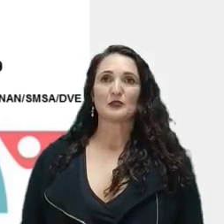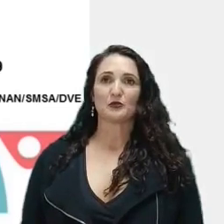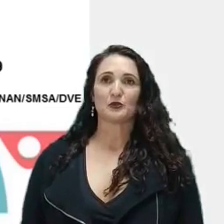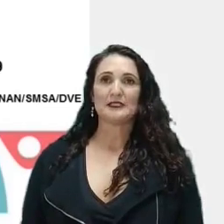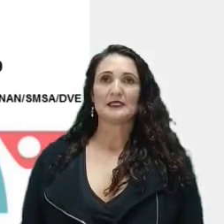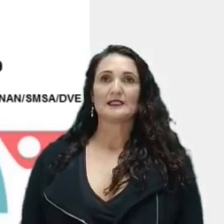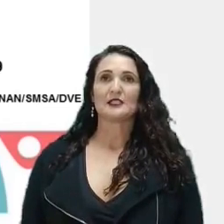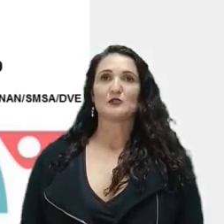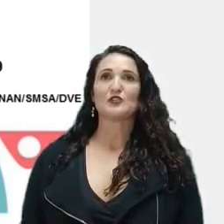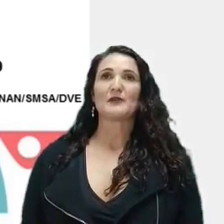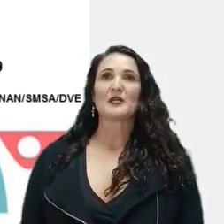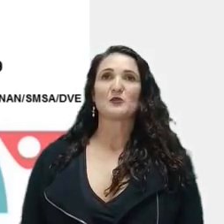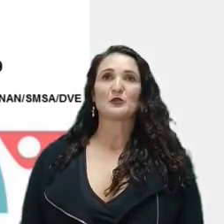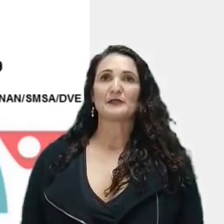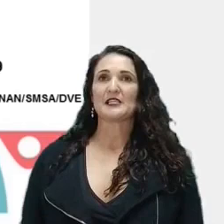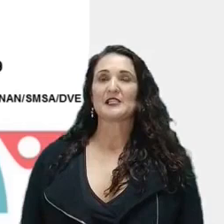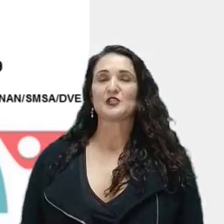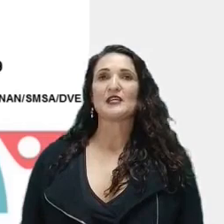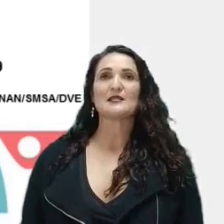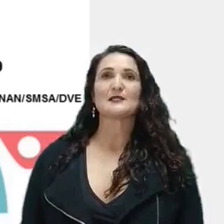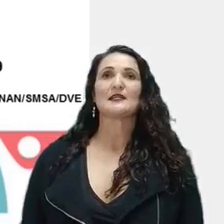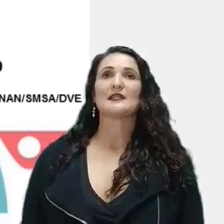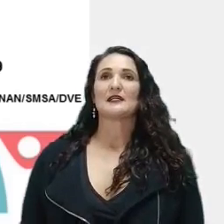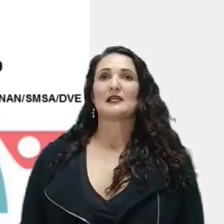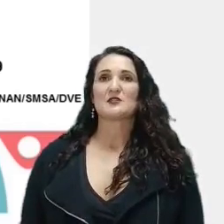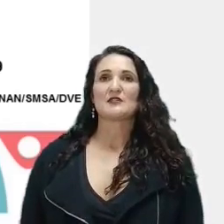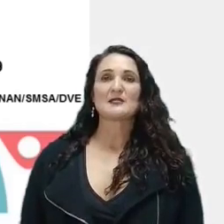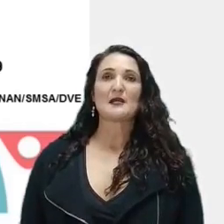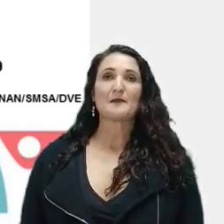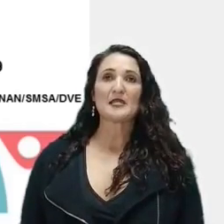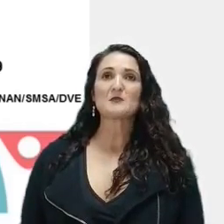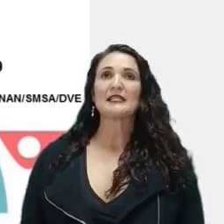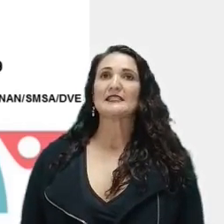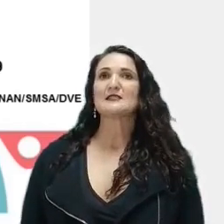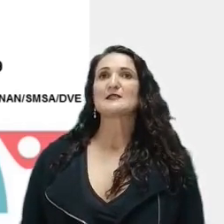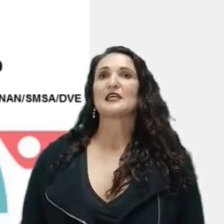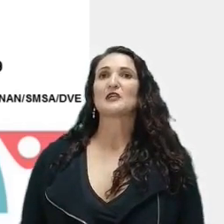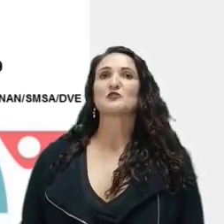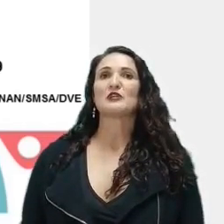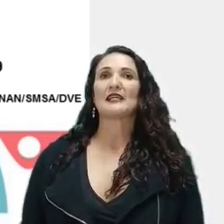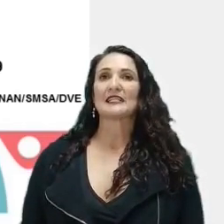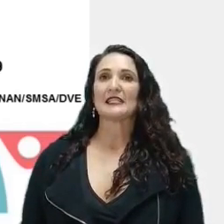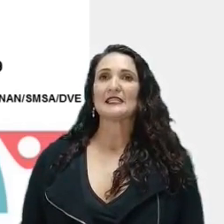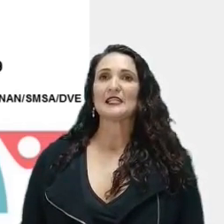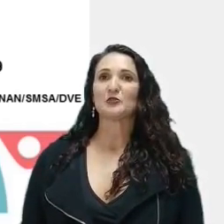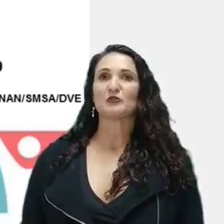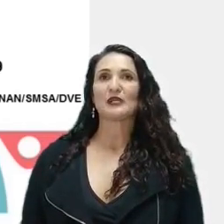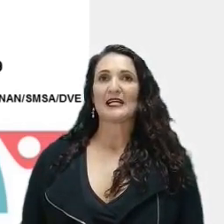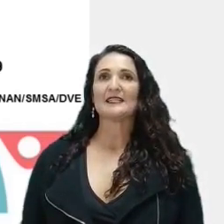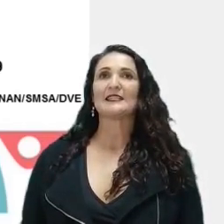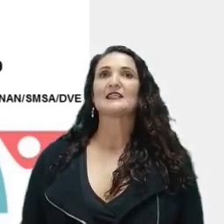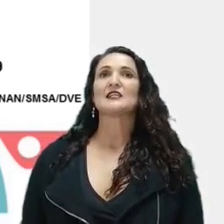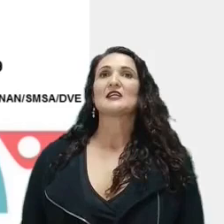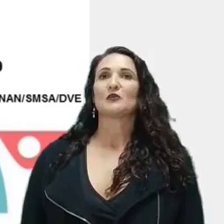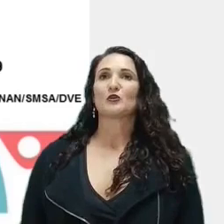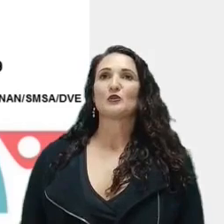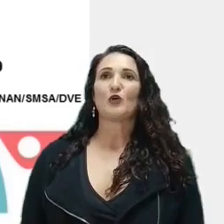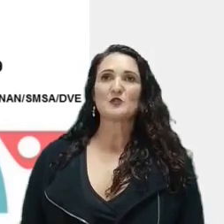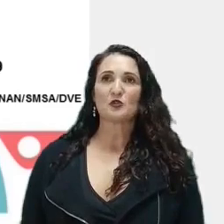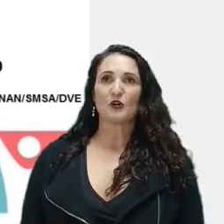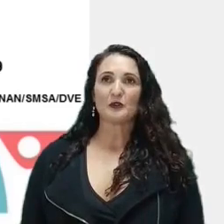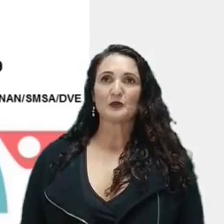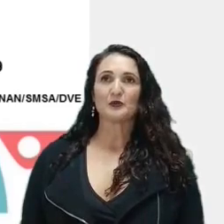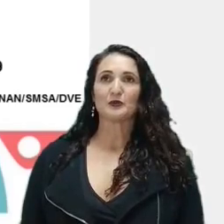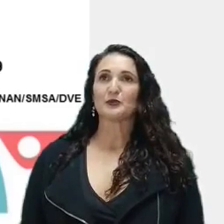sanando a sua dor. Então já passou por negligência. Às vezes a mesma criança que é notificada aqui na autoprovocada, quando